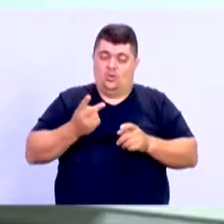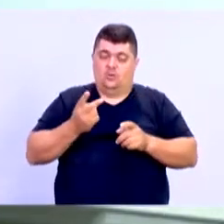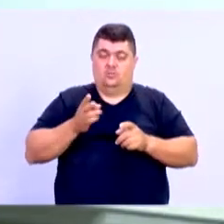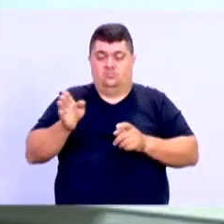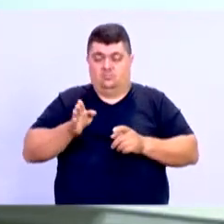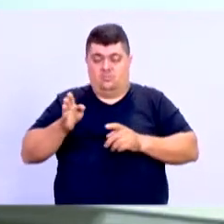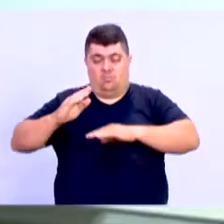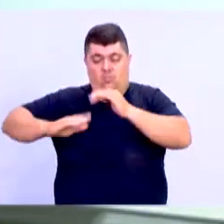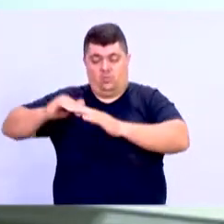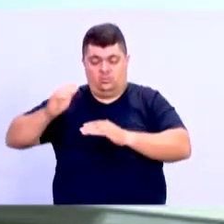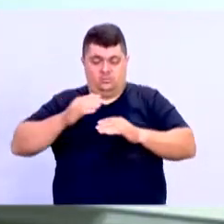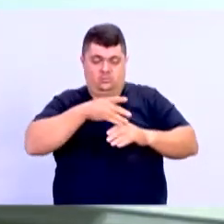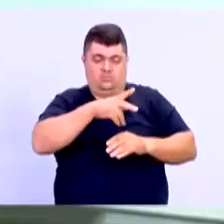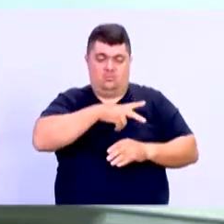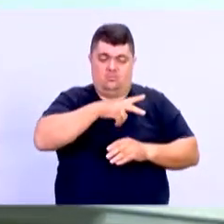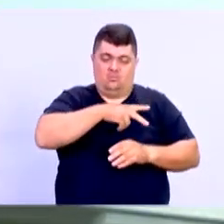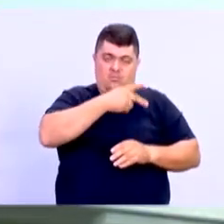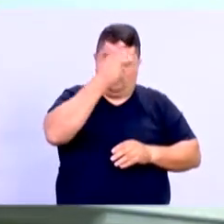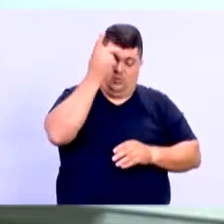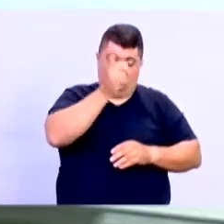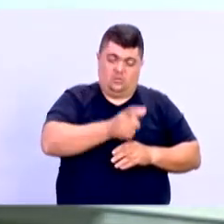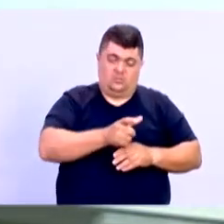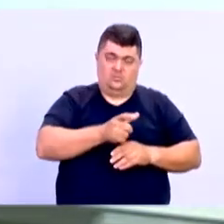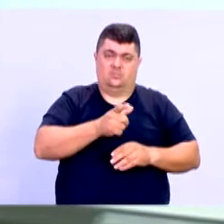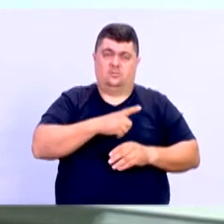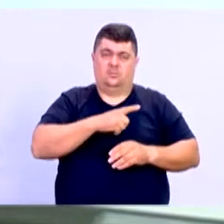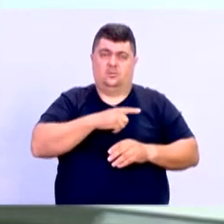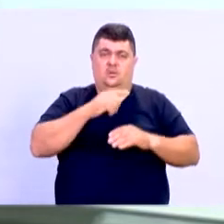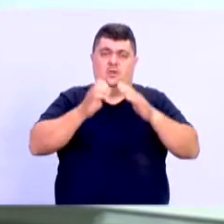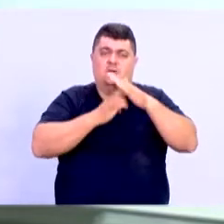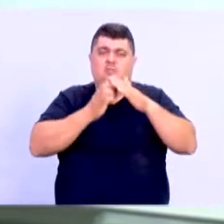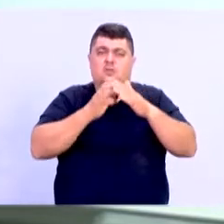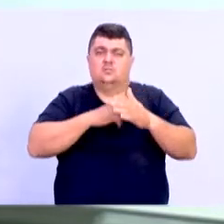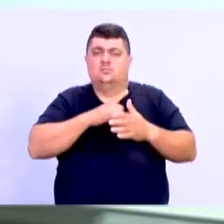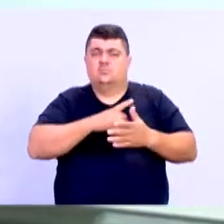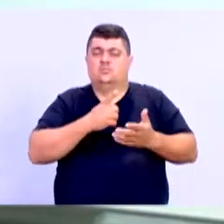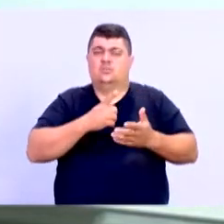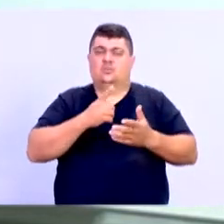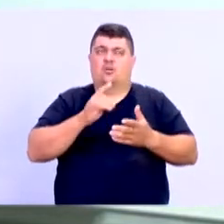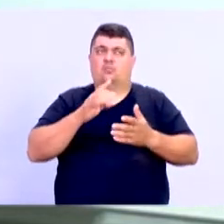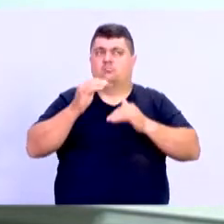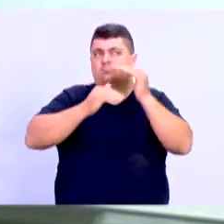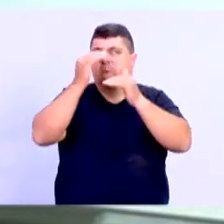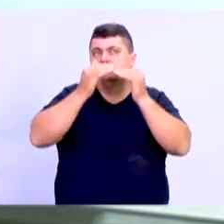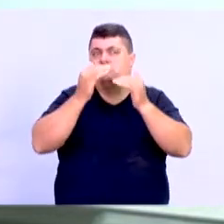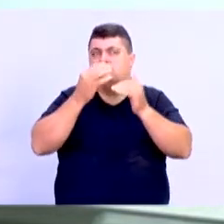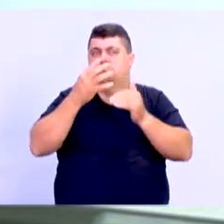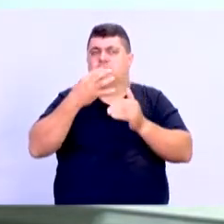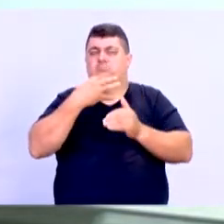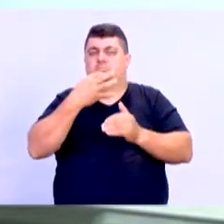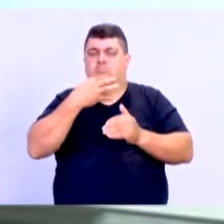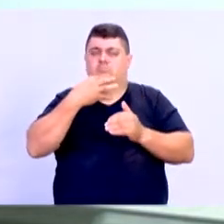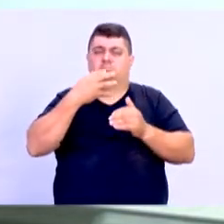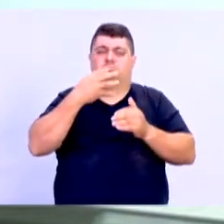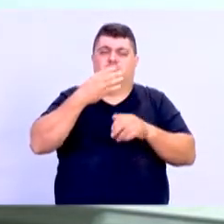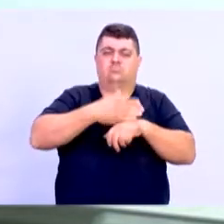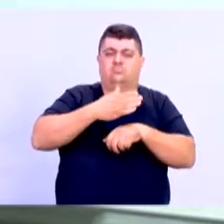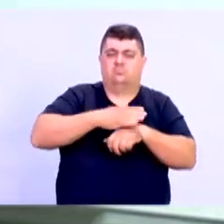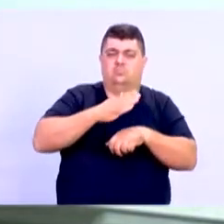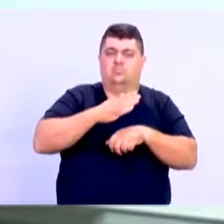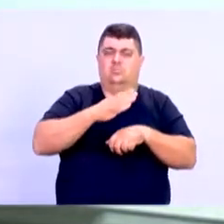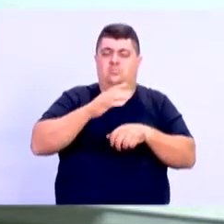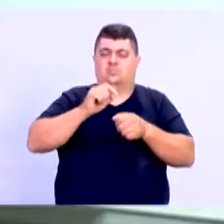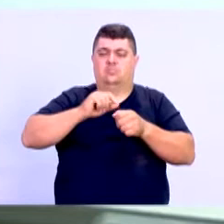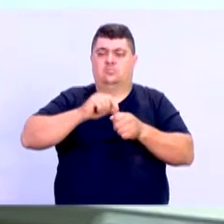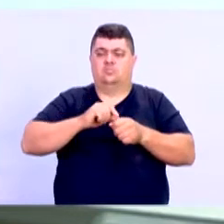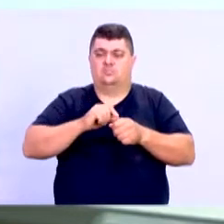desenvolvimento pessoal. É isso sim, a organização está preocupada não só em desenvolver o conhecimento, as habilidades e as